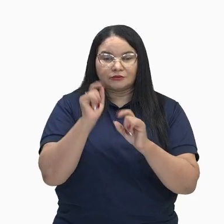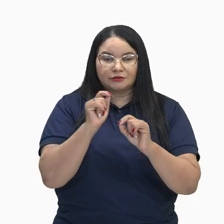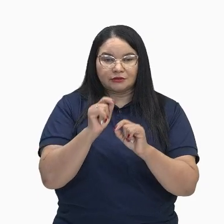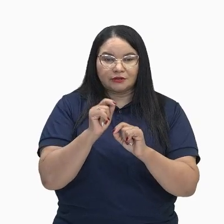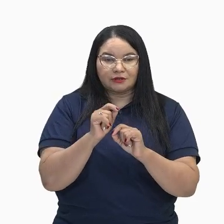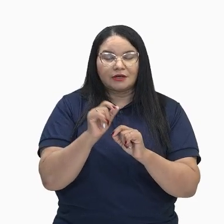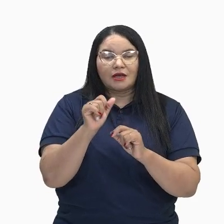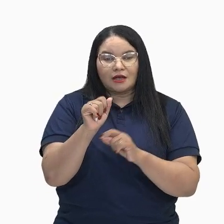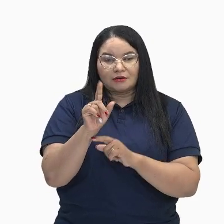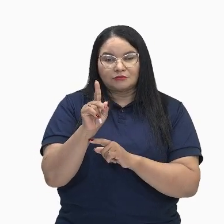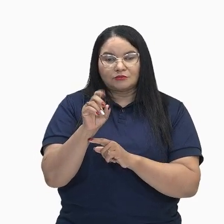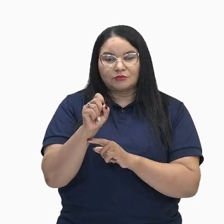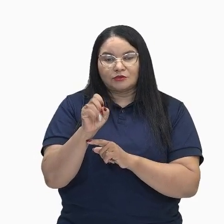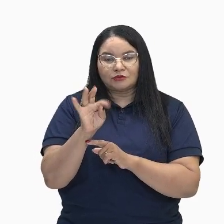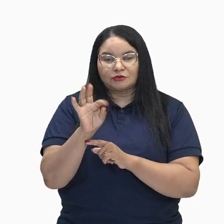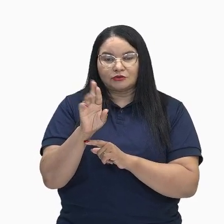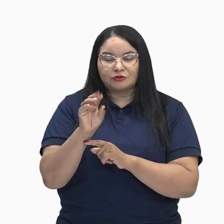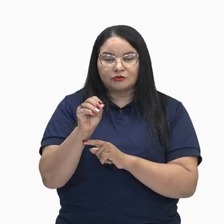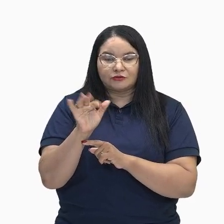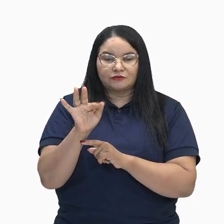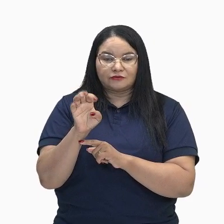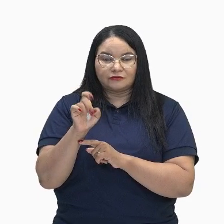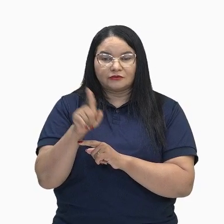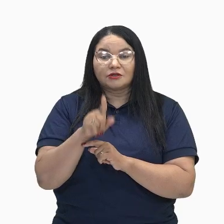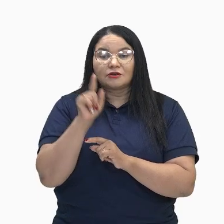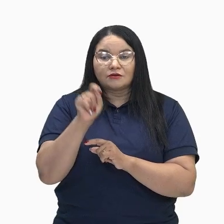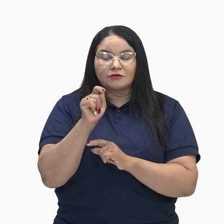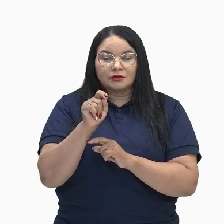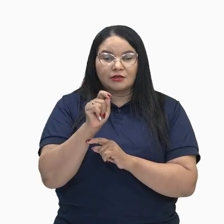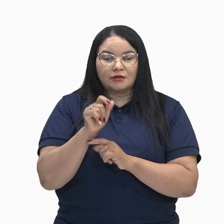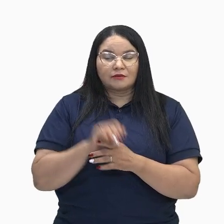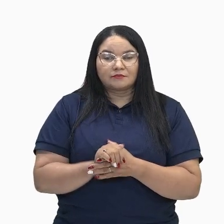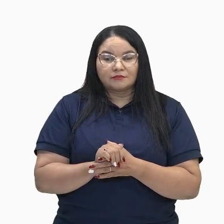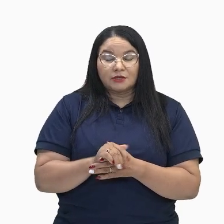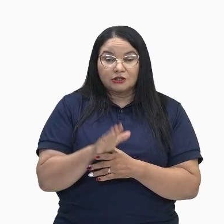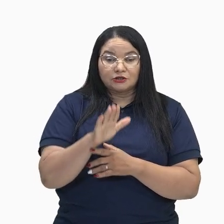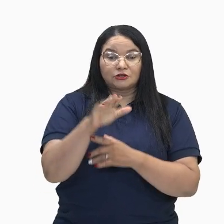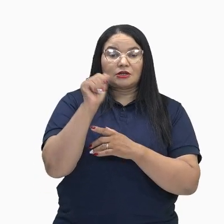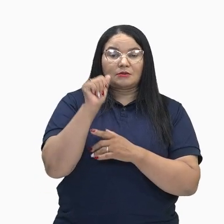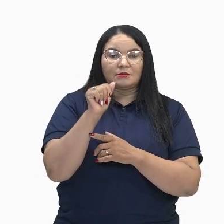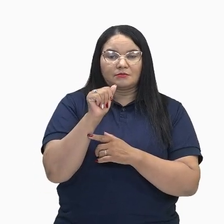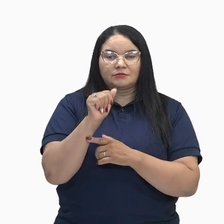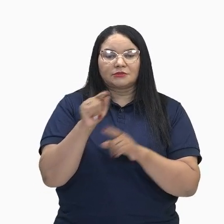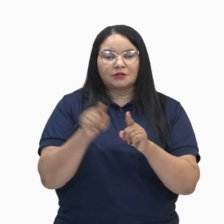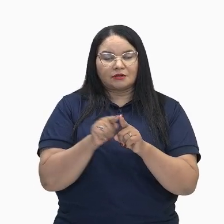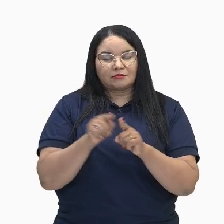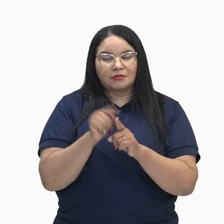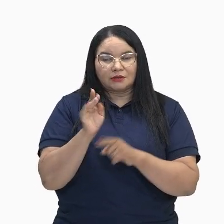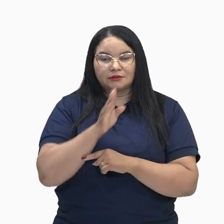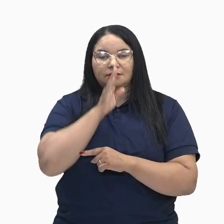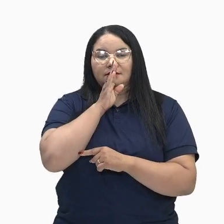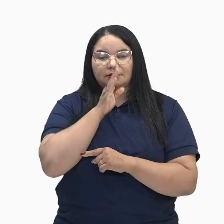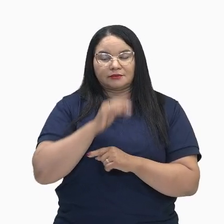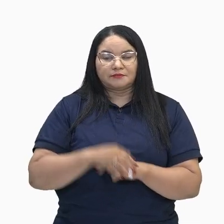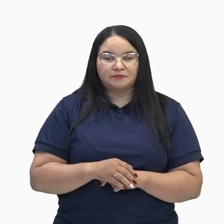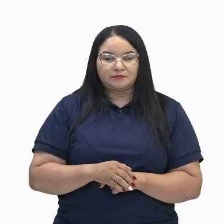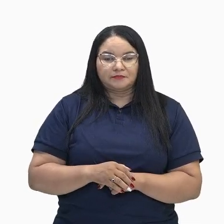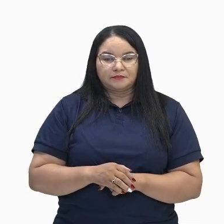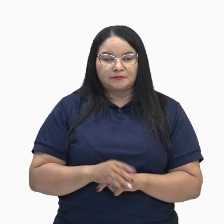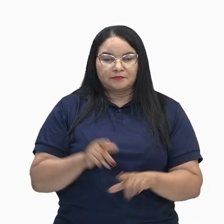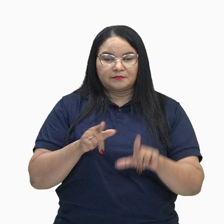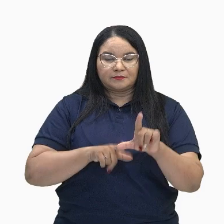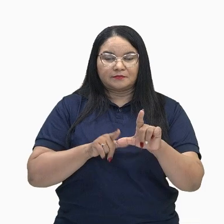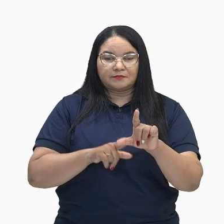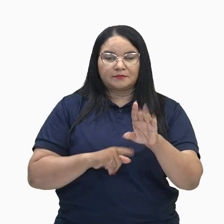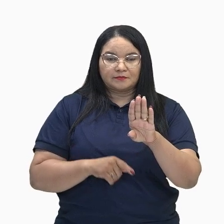para justamente chamar a atenção e o pedido do silêncio. Na letra B, nós vamos ter o